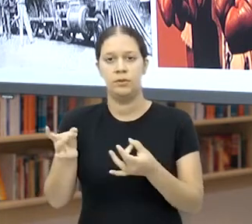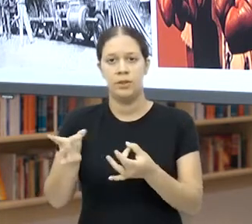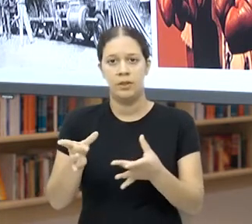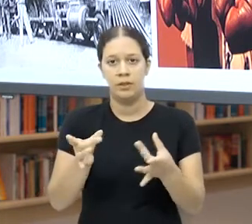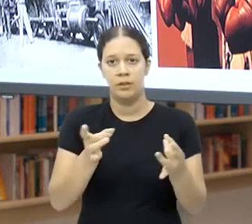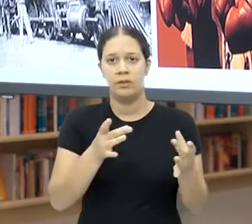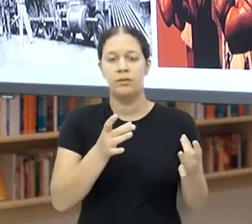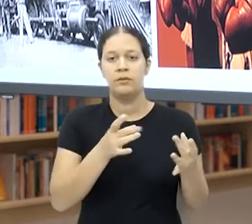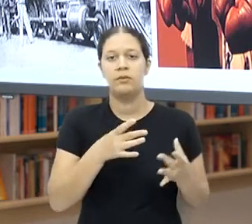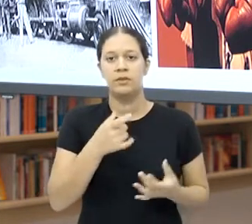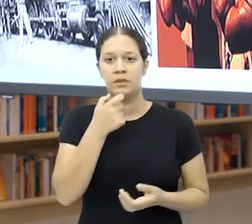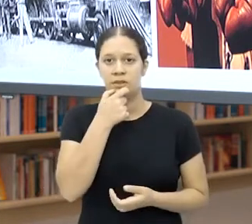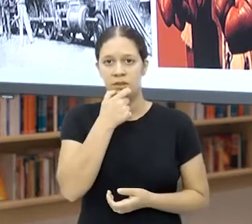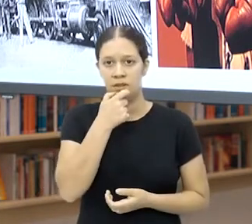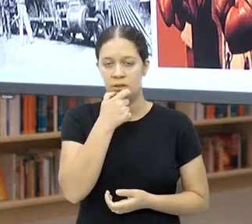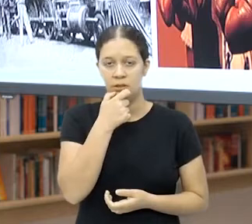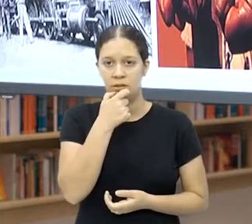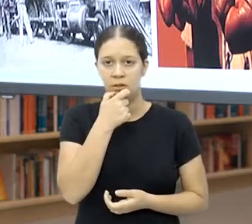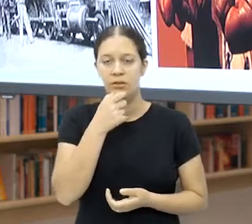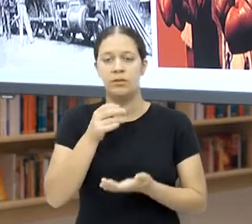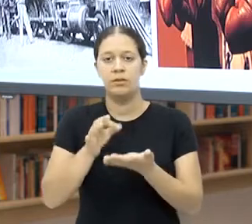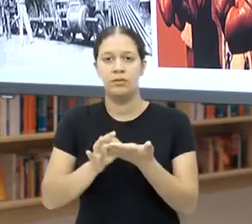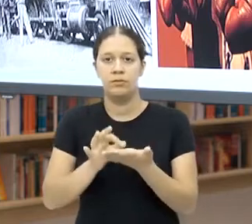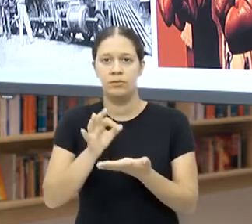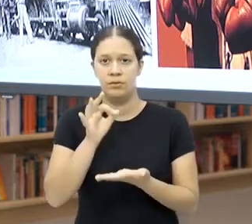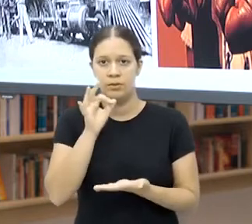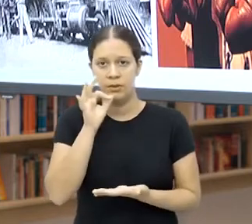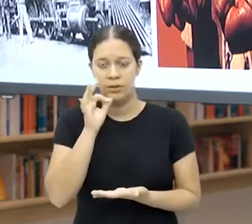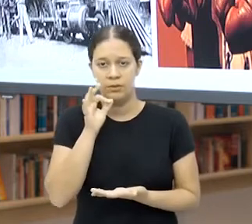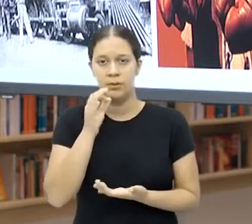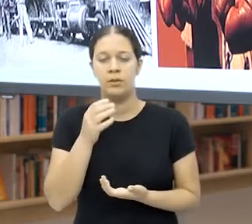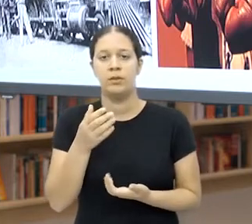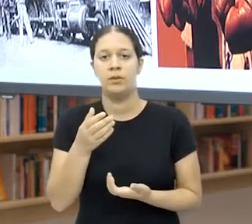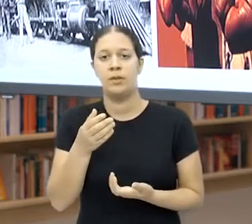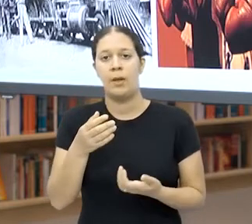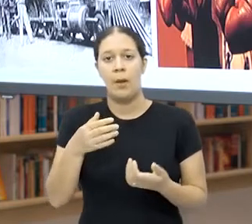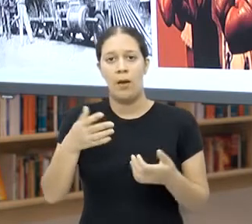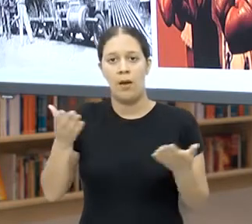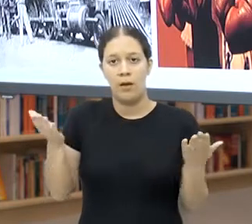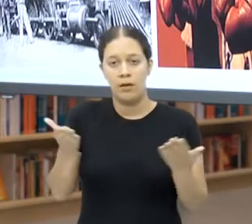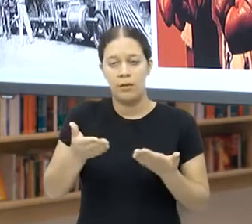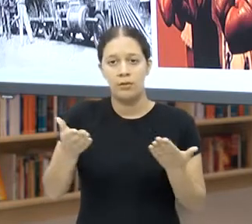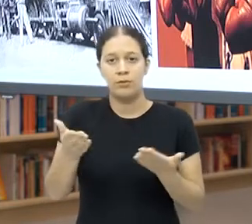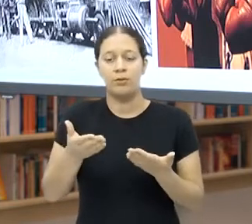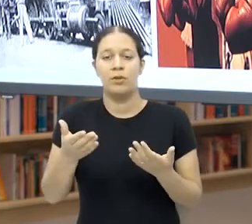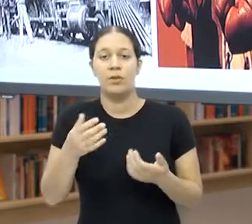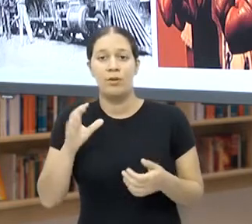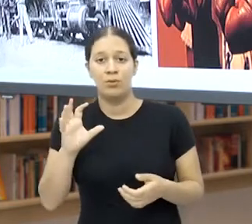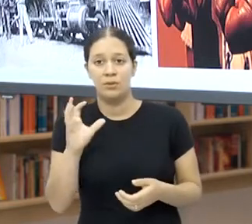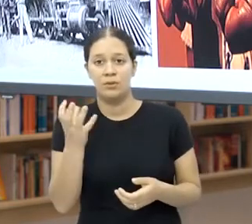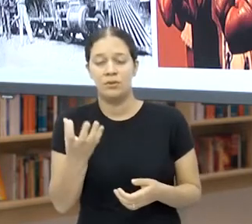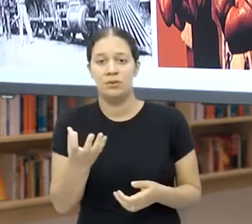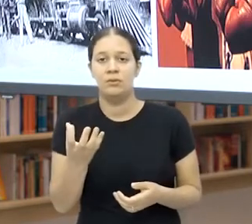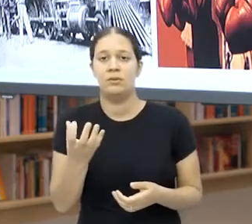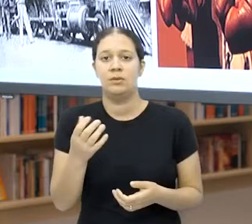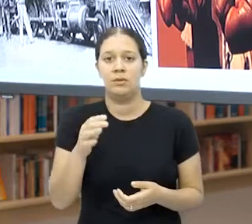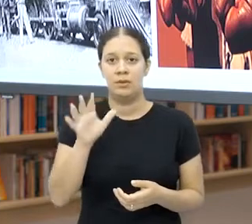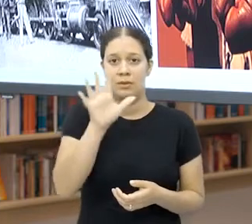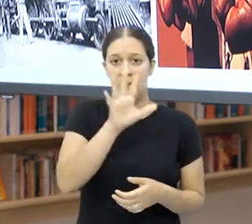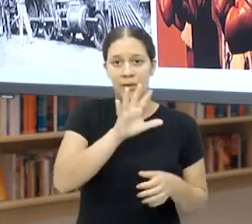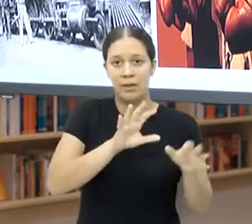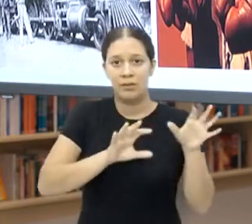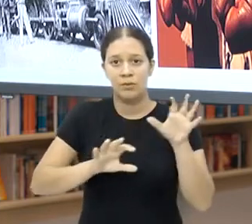com a Inglaterra de vender esse café. Portanto, essa é uma das pressões internacional, e nacional